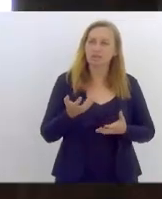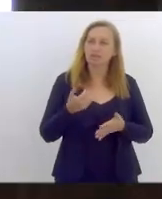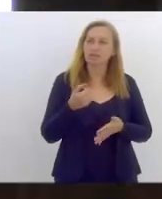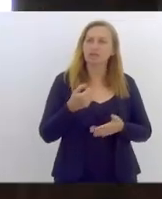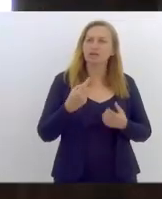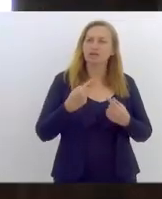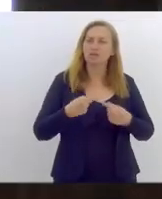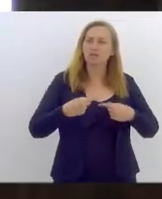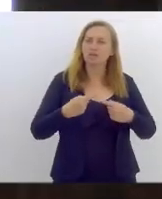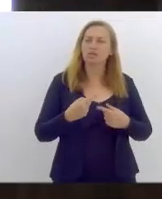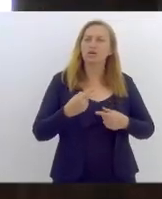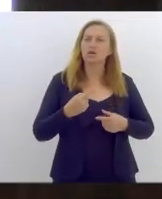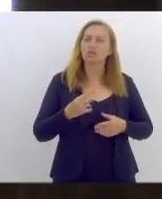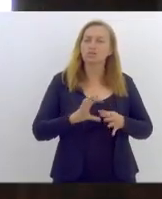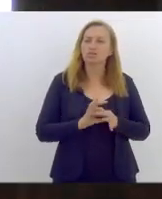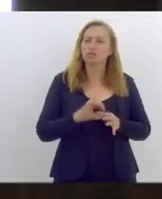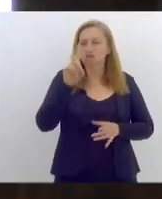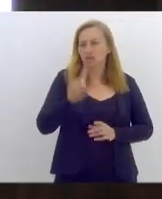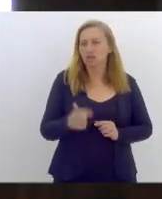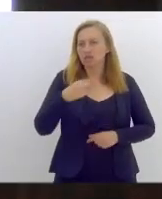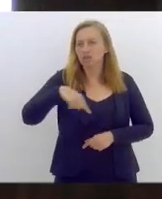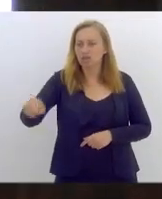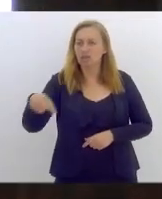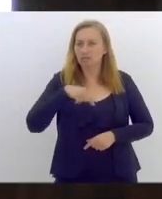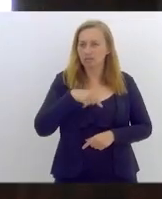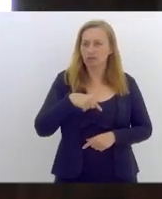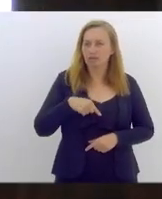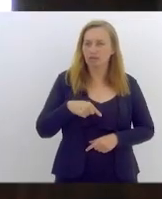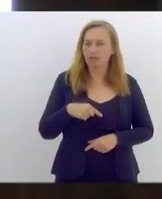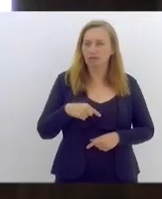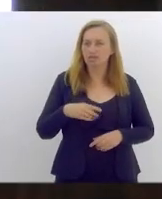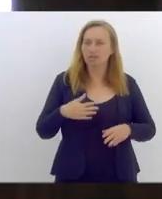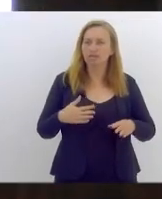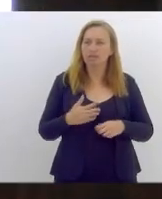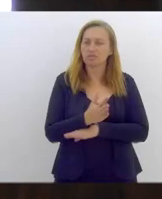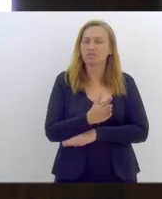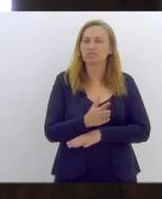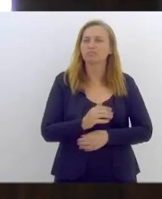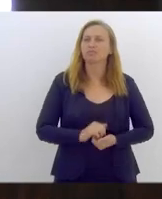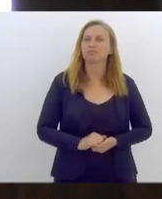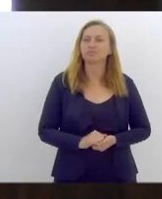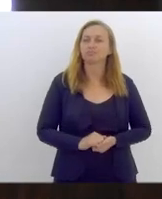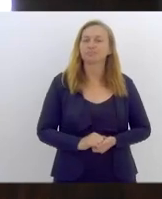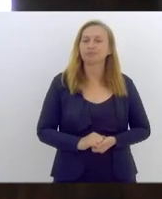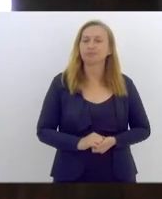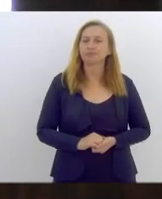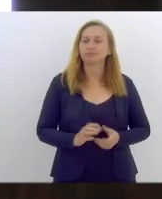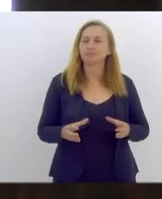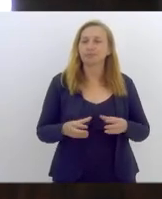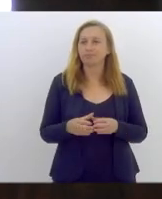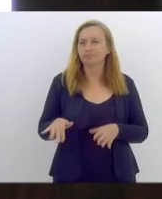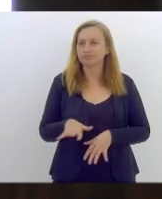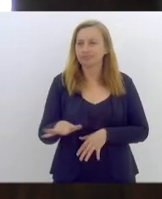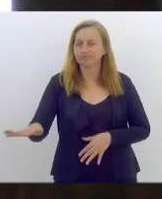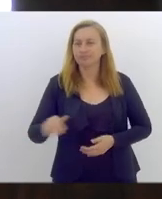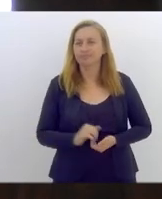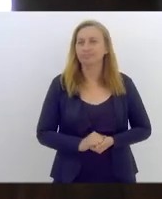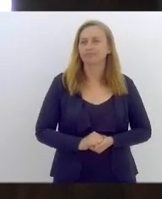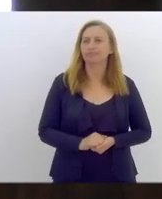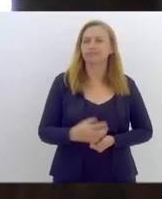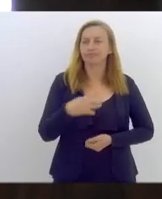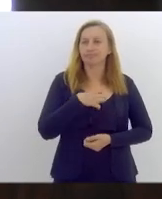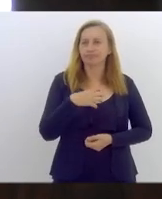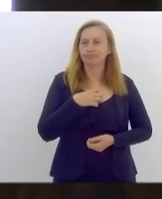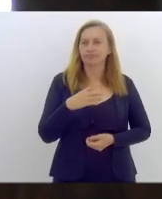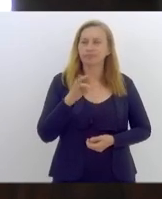reivindicar o direito de ir e vir da população maranhense, rompendo as barreiras impostas ao conjunto de favelas. Nesse sentido, o